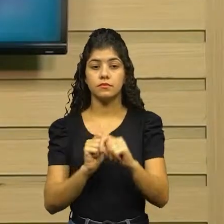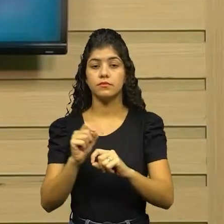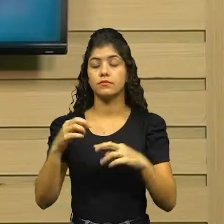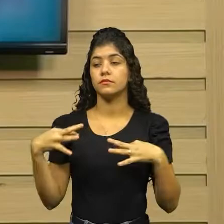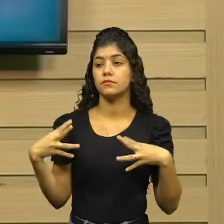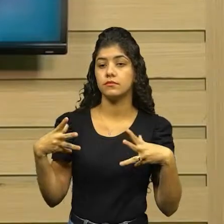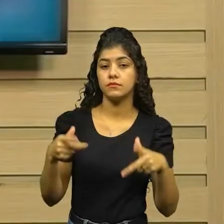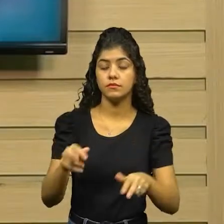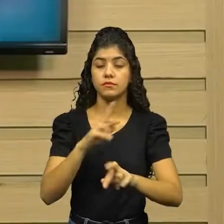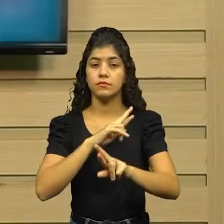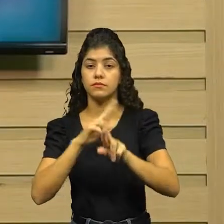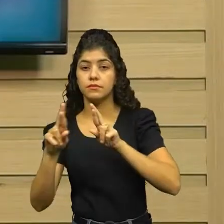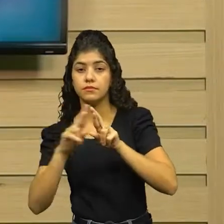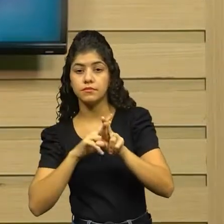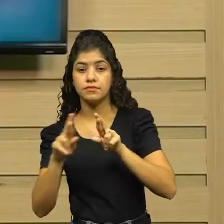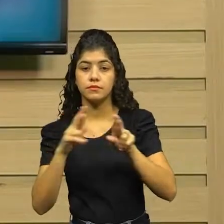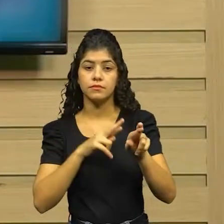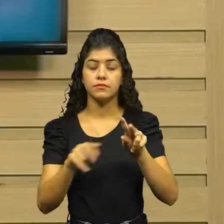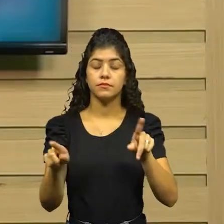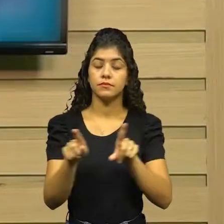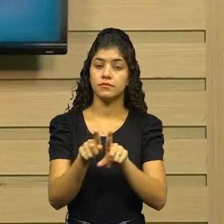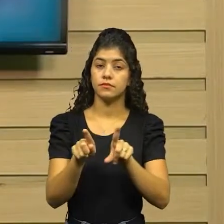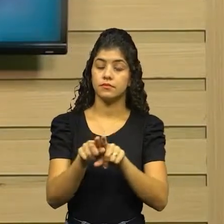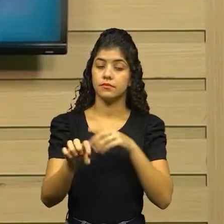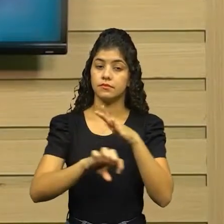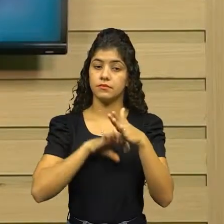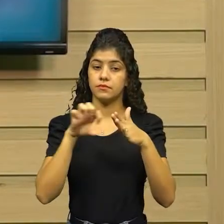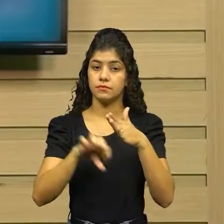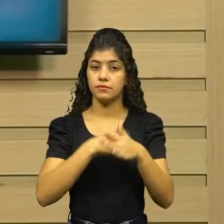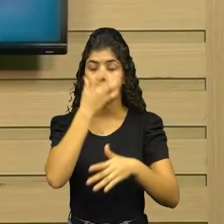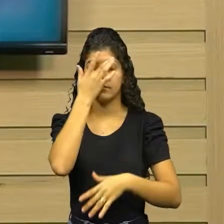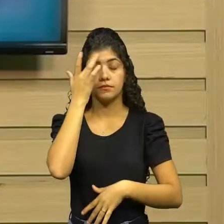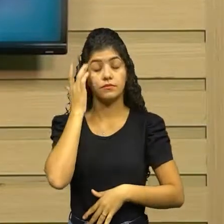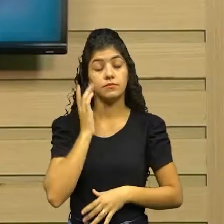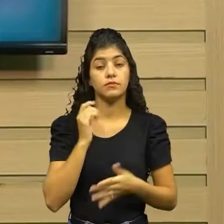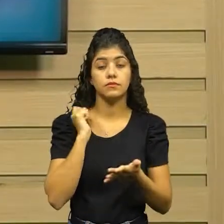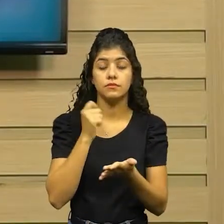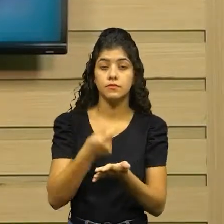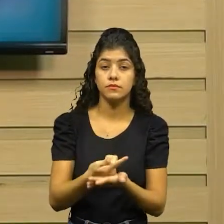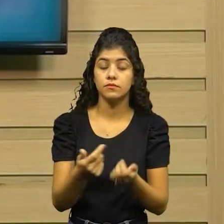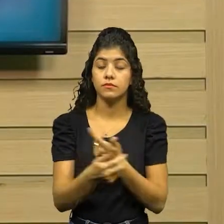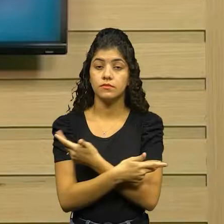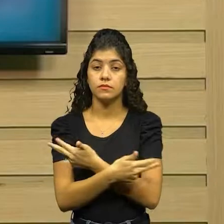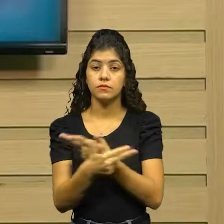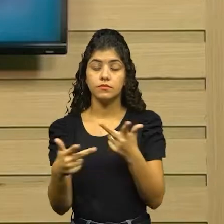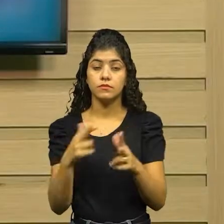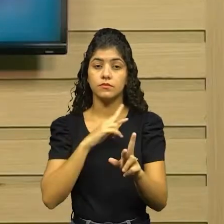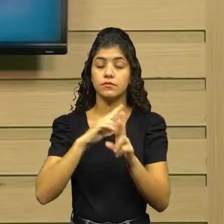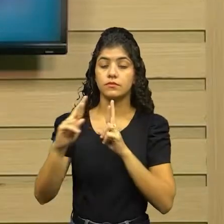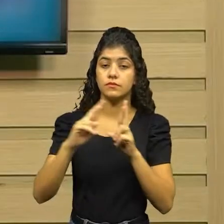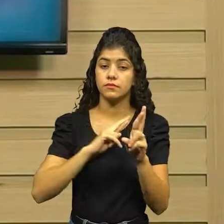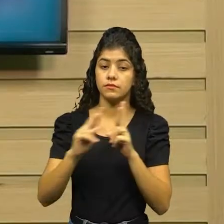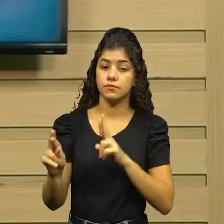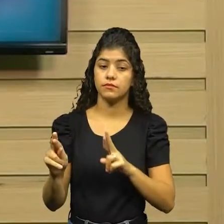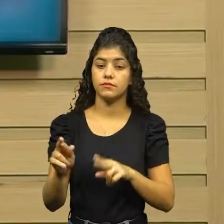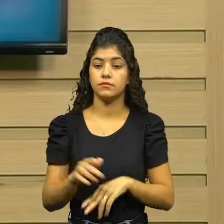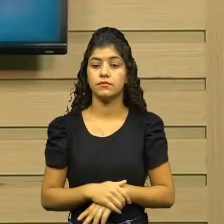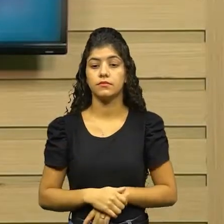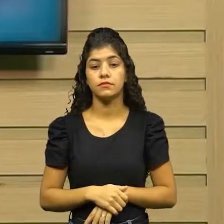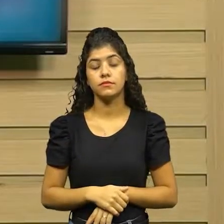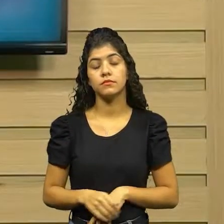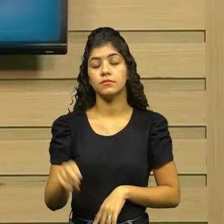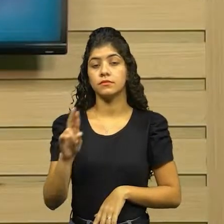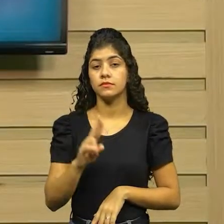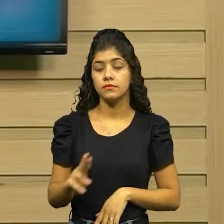relacionamento entre a empresa e os clientes. Toda essa cadeia de relacionamento nós chamamos